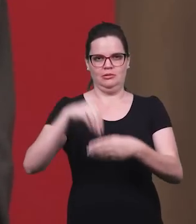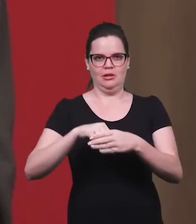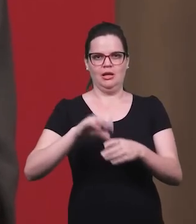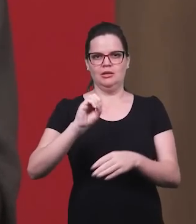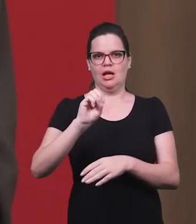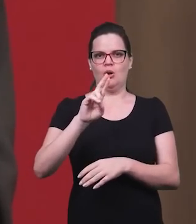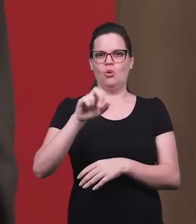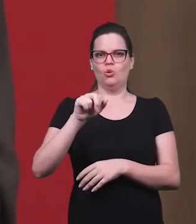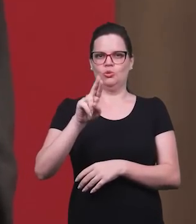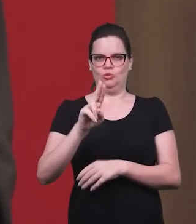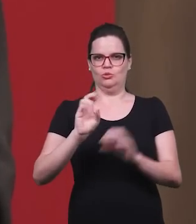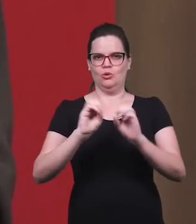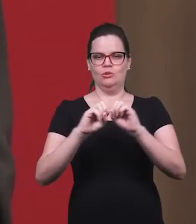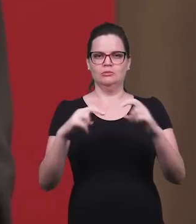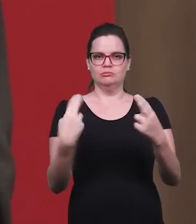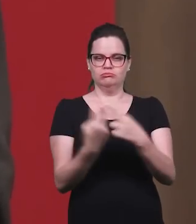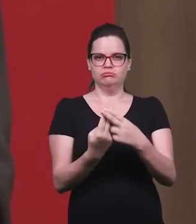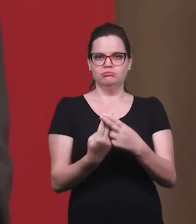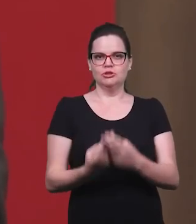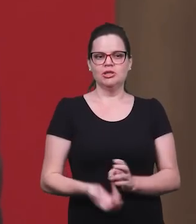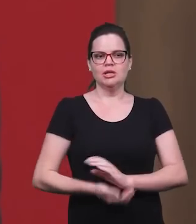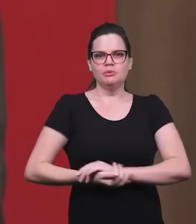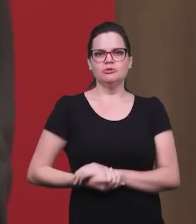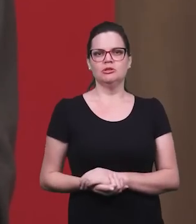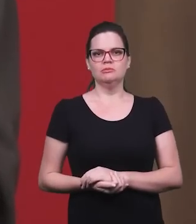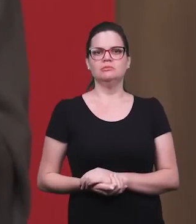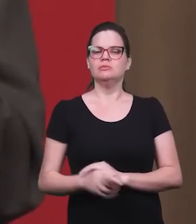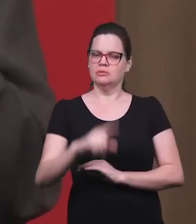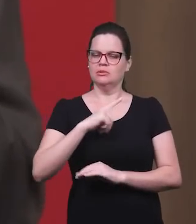alguns detalhes para nós aqui muito importantes.